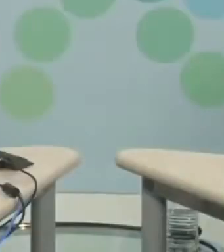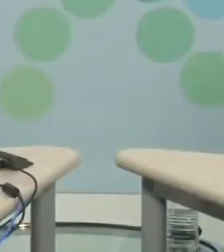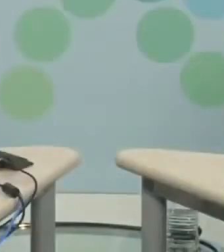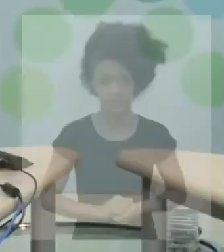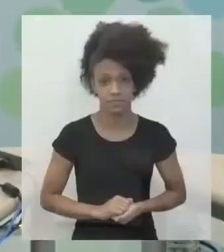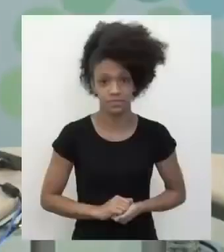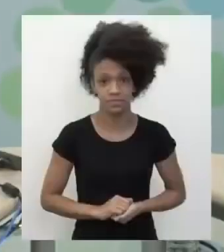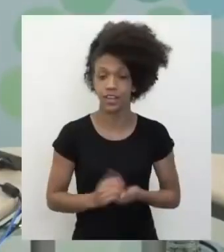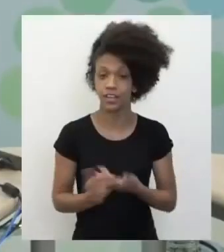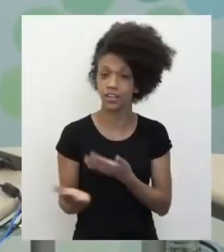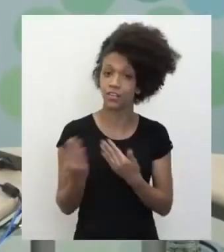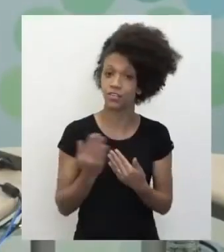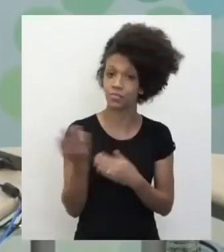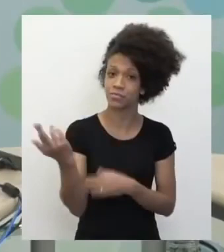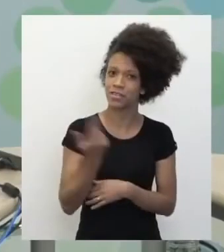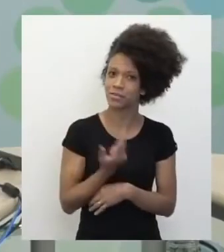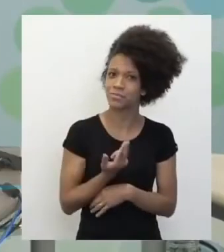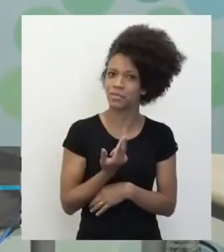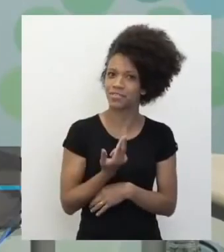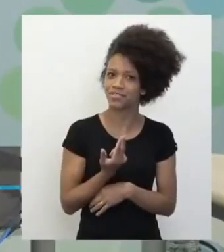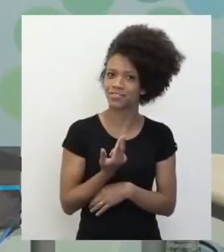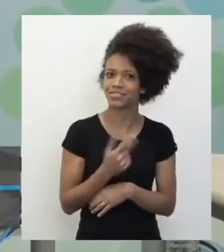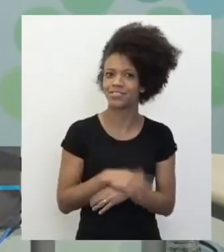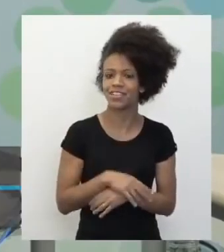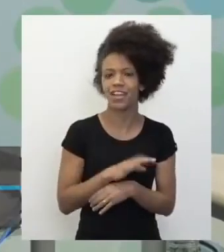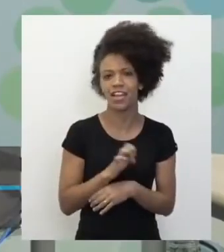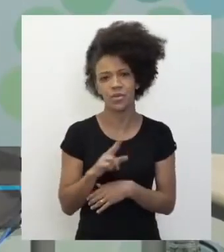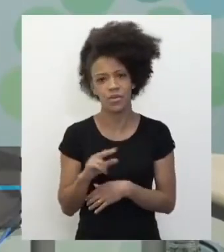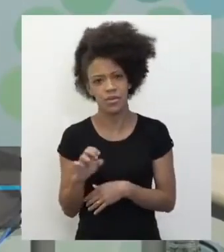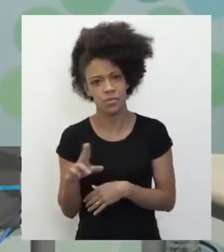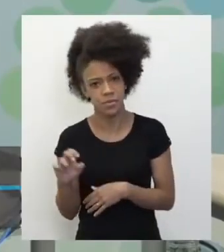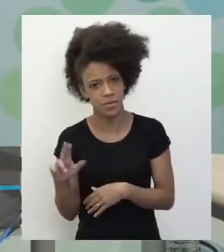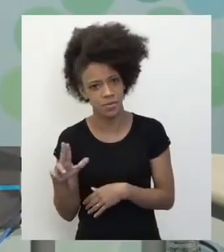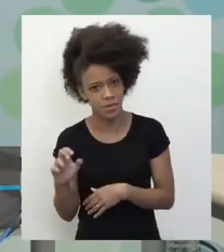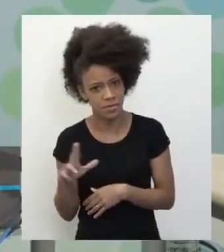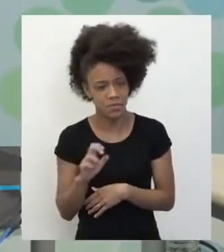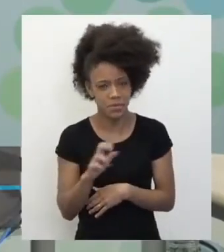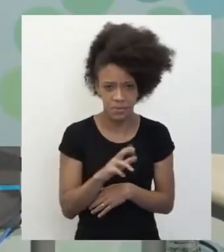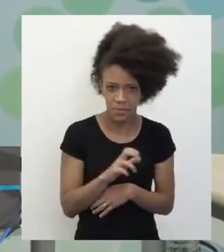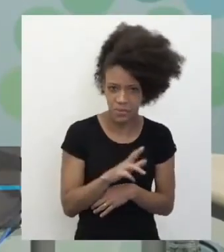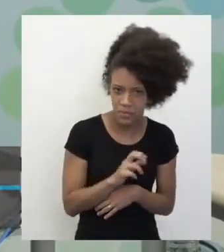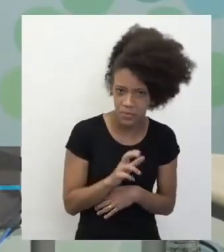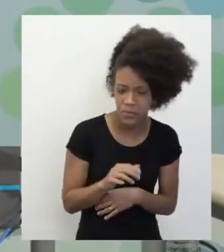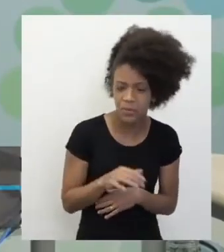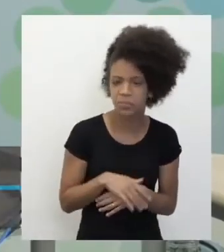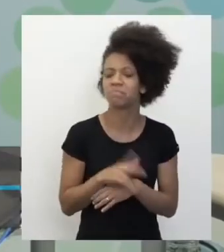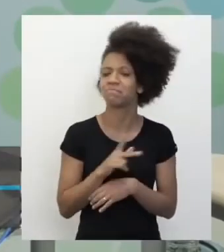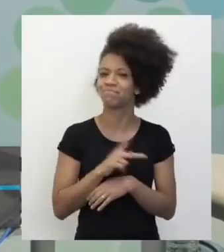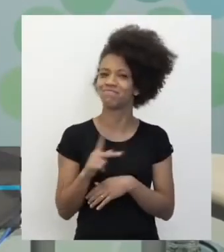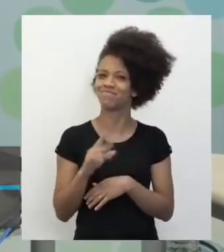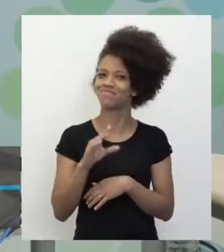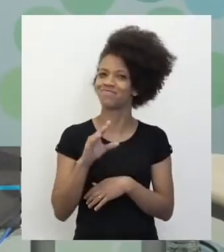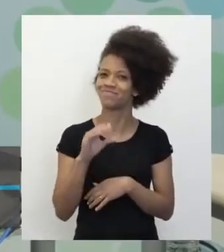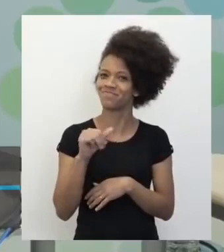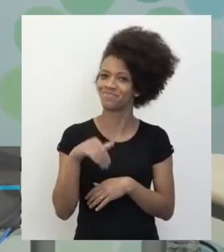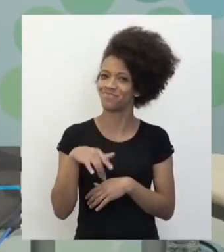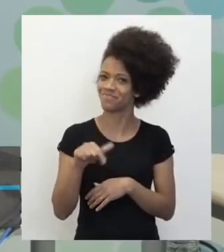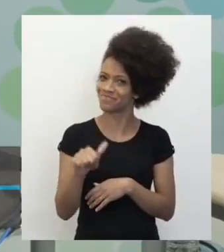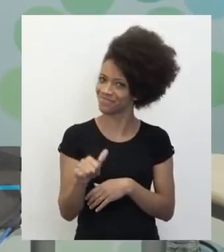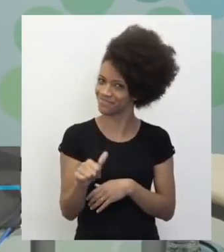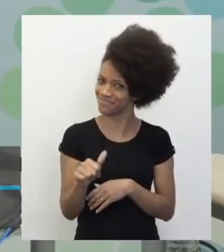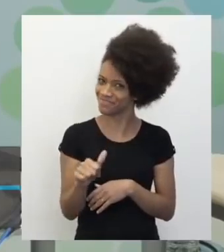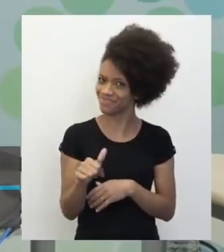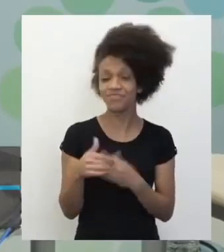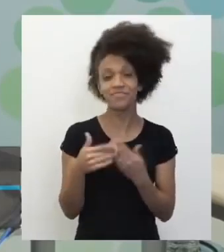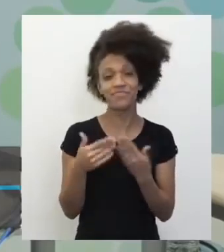E vamos à resposta aqui. O que eu li de eu aqui, Emily, a prof. Camila também falando que é ela. Aí